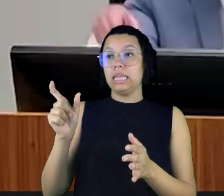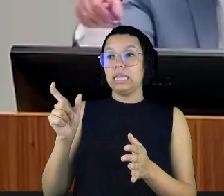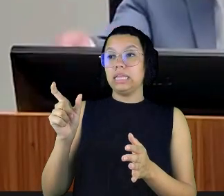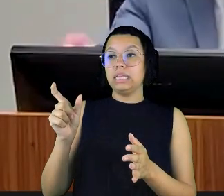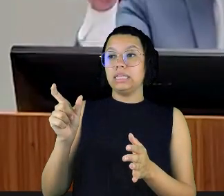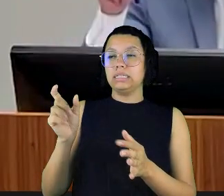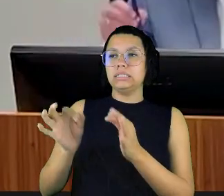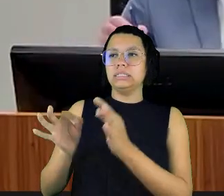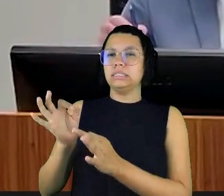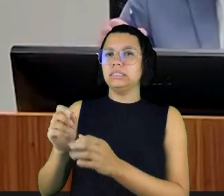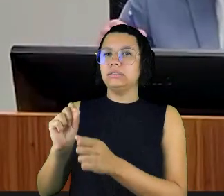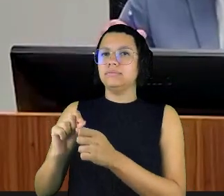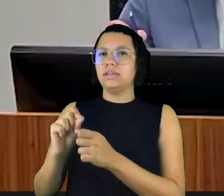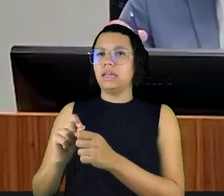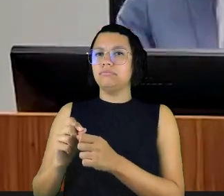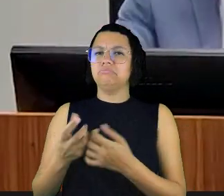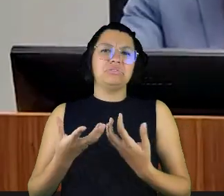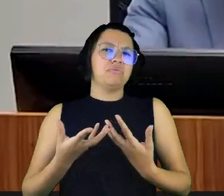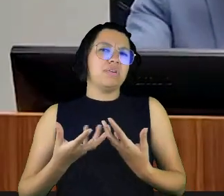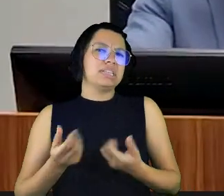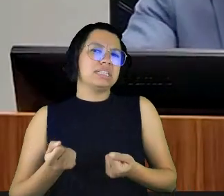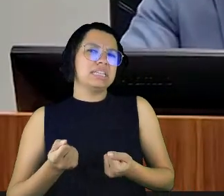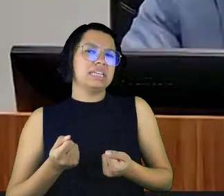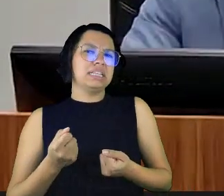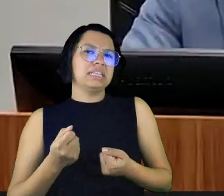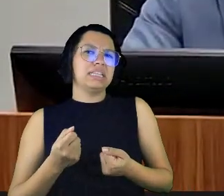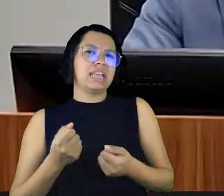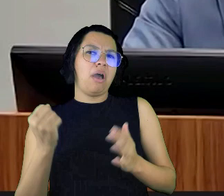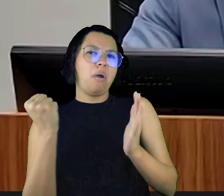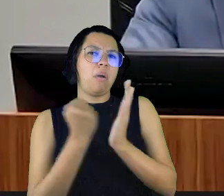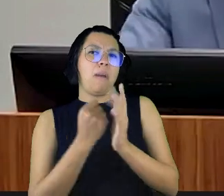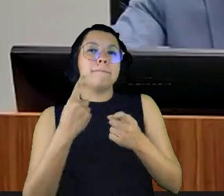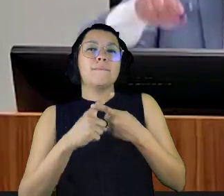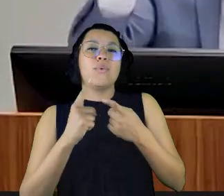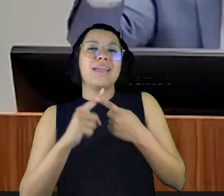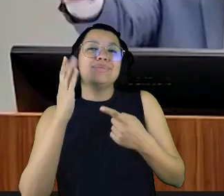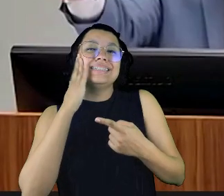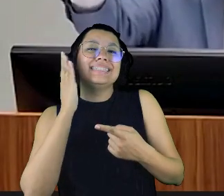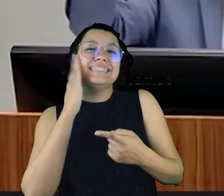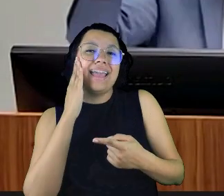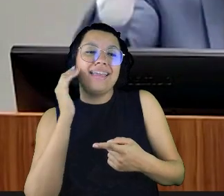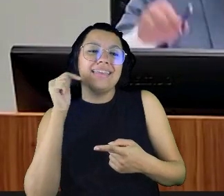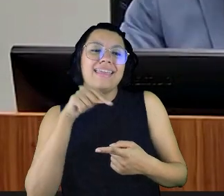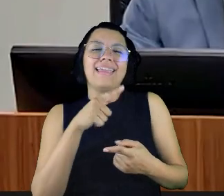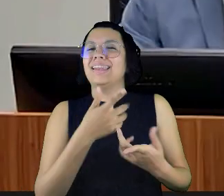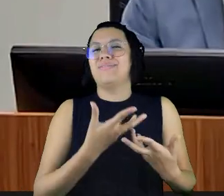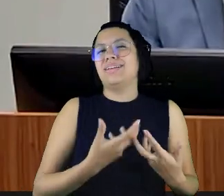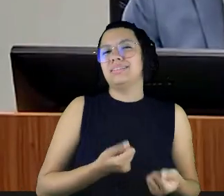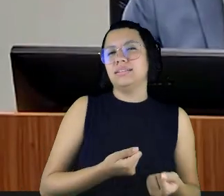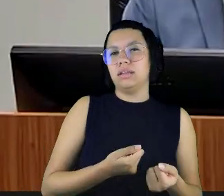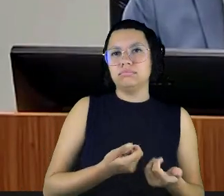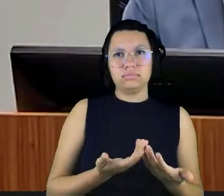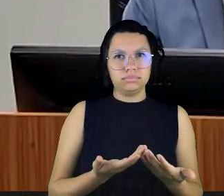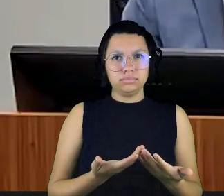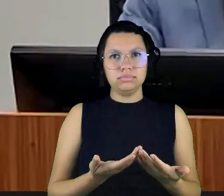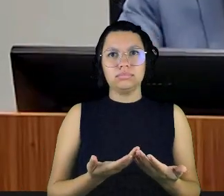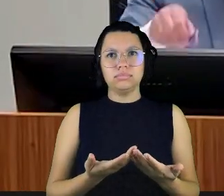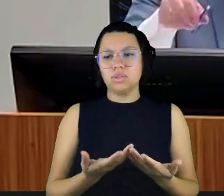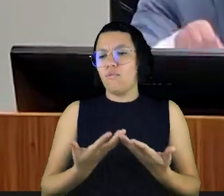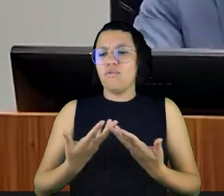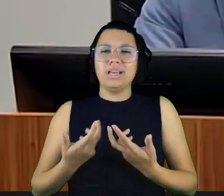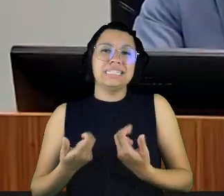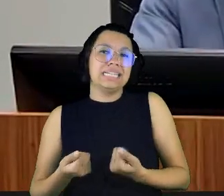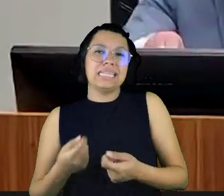o exequente não vai aceitar. Eu não vou aceitar o bem porque eu sei que o tribunal vai reformar a minha decisão. Eu